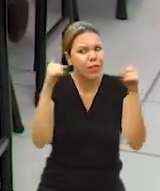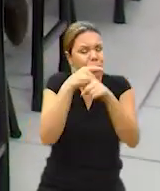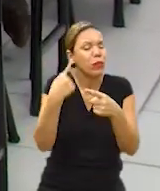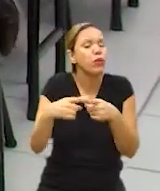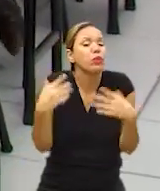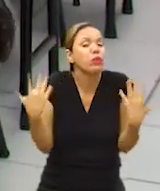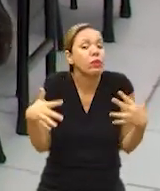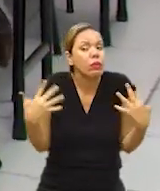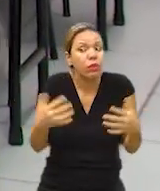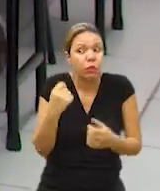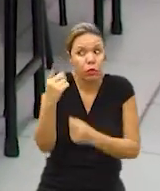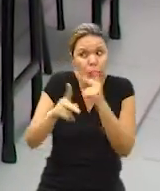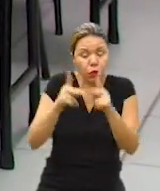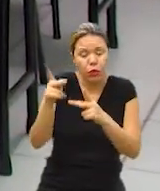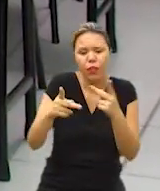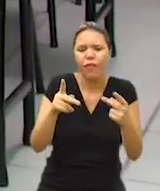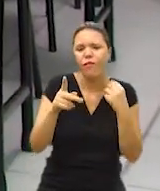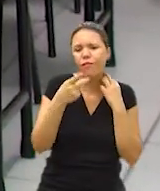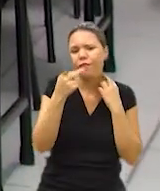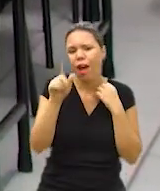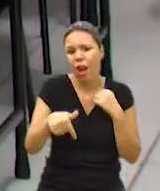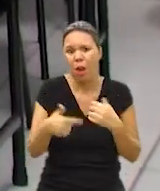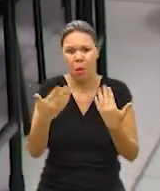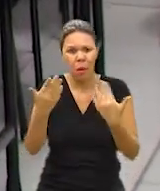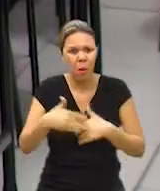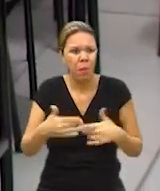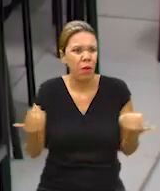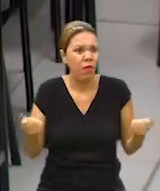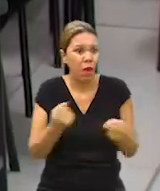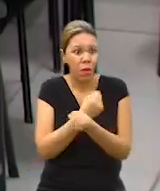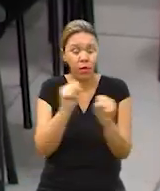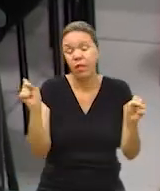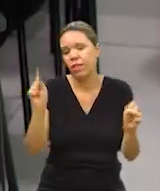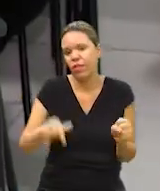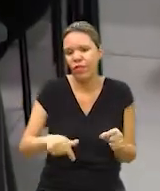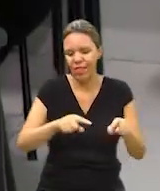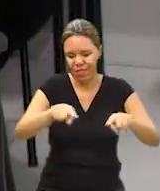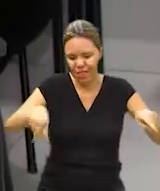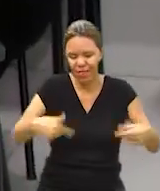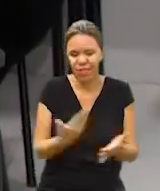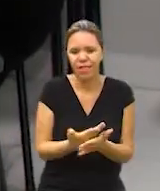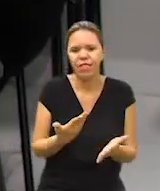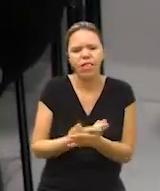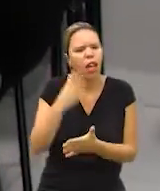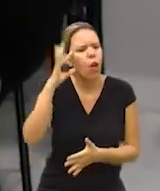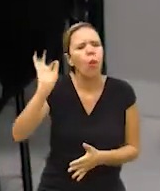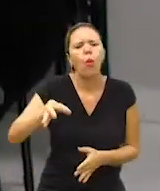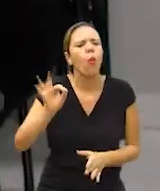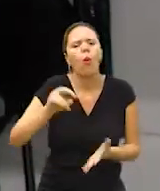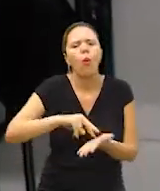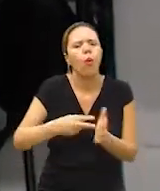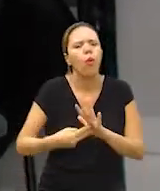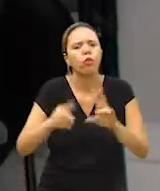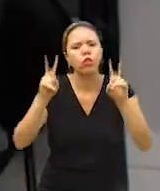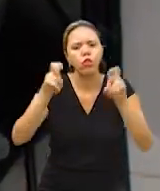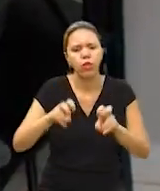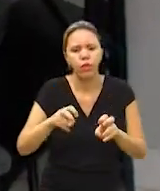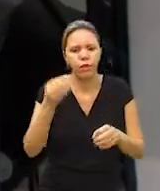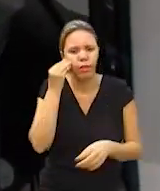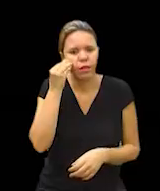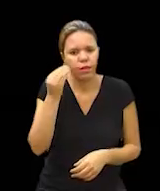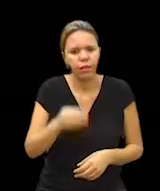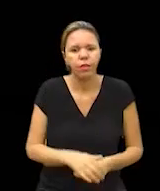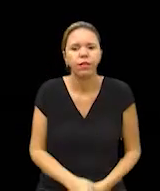difícil? Alguns dizem que é uma prova de fogo. A gente está numa sala de aula para entender mais um pouquinho sobre esse